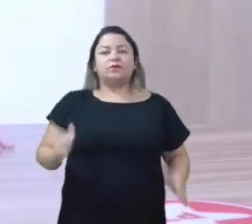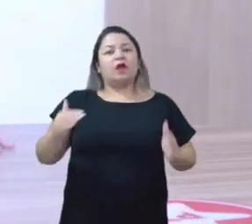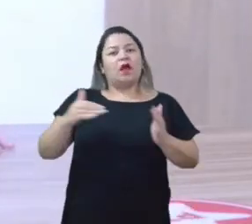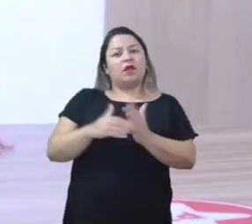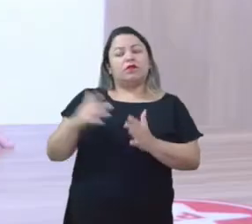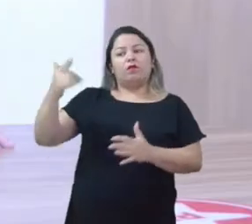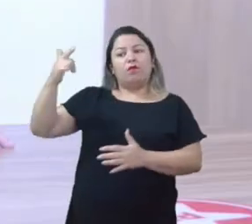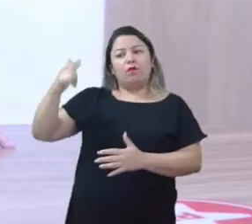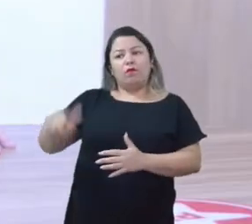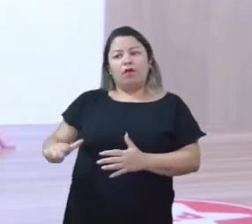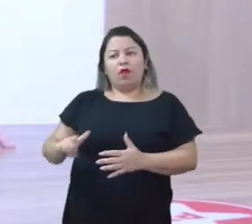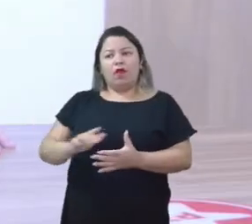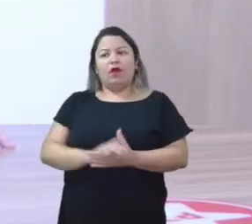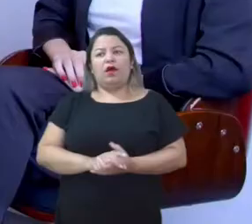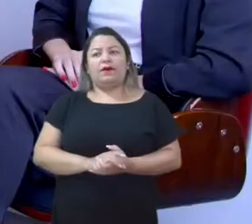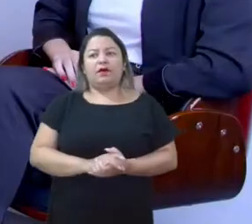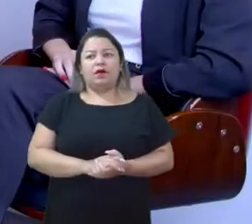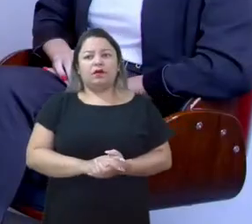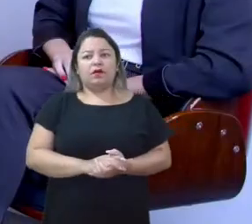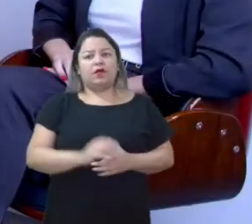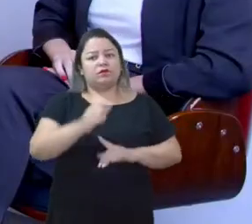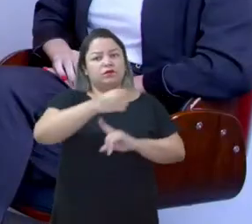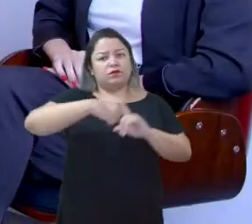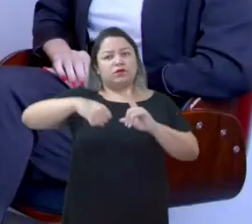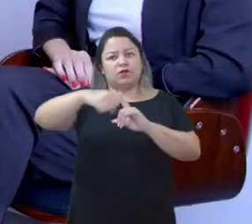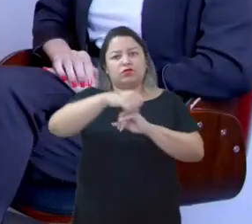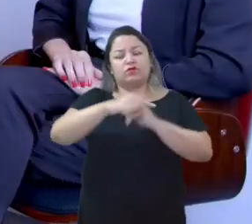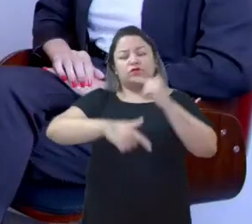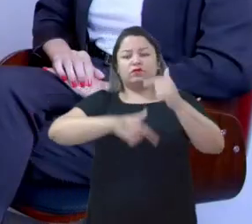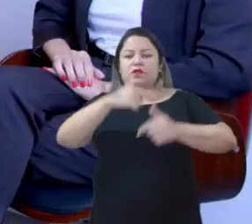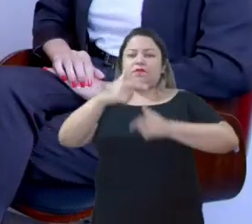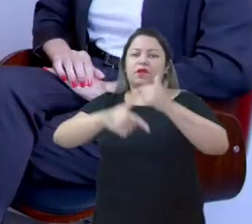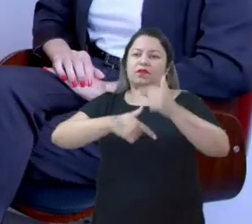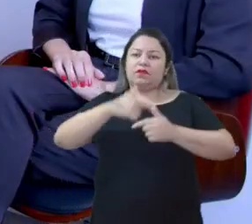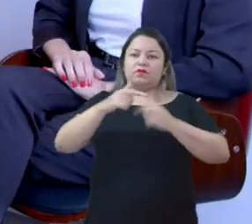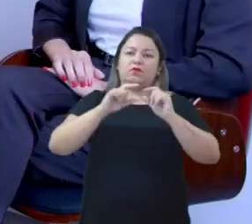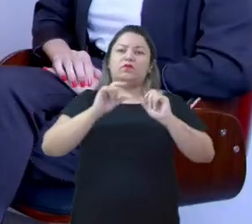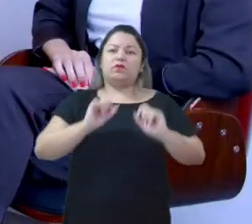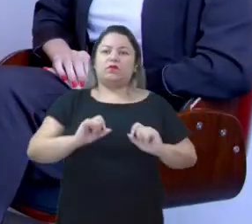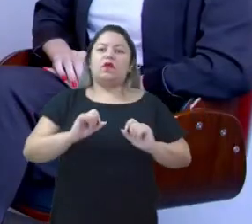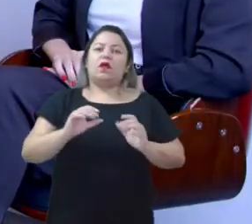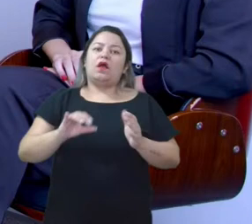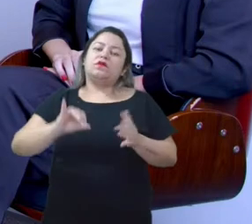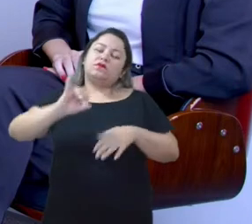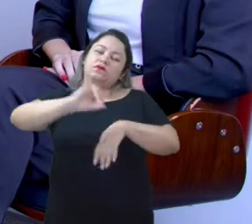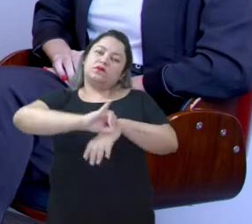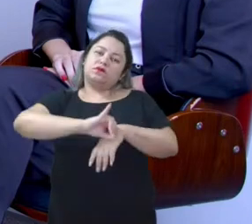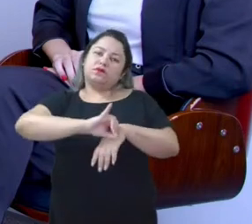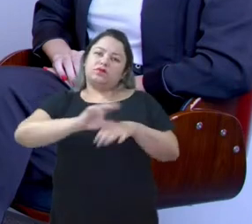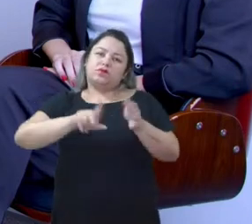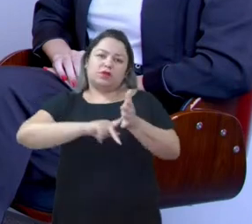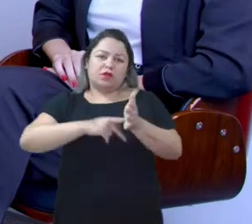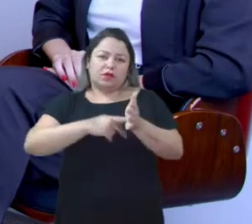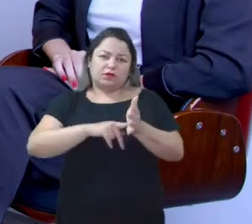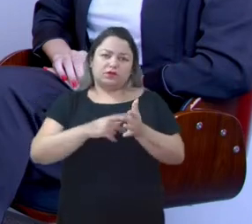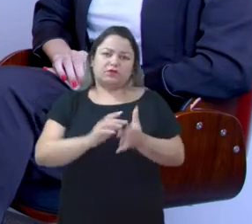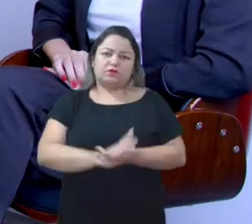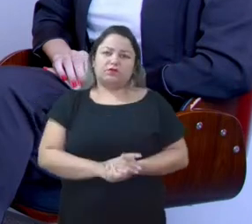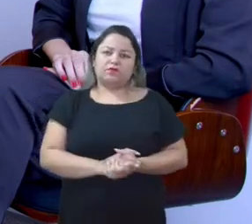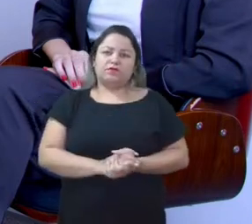oposição, a sociedade, os trabalhadores, as centrais sindicais e